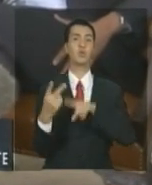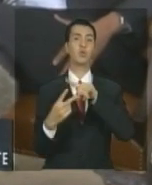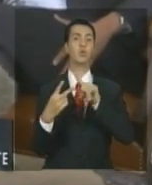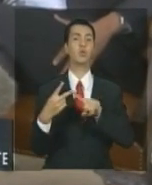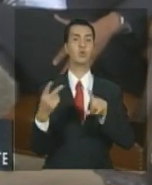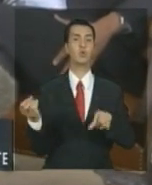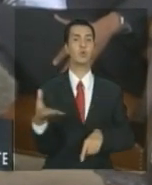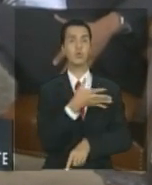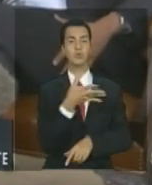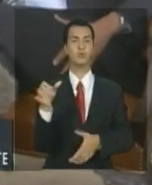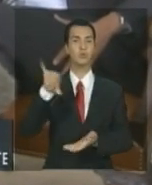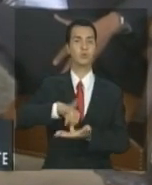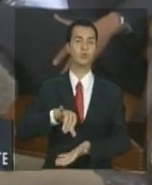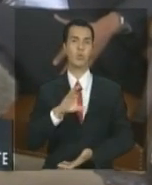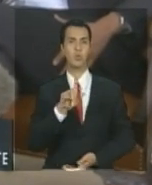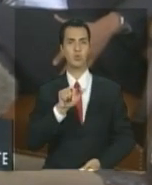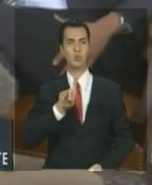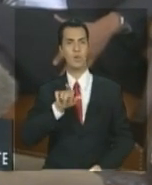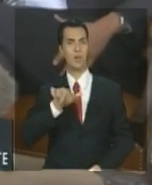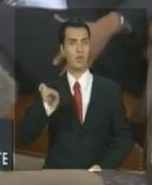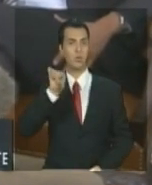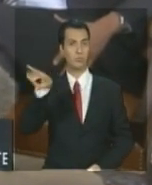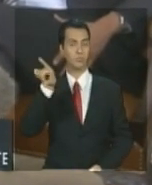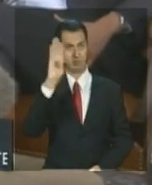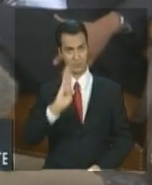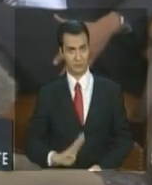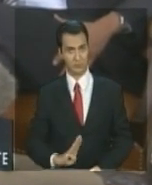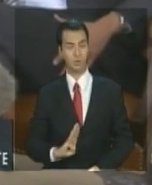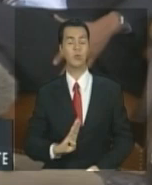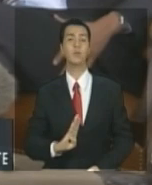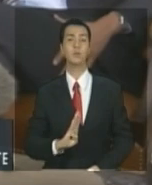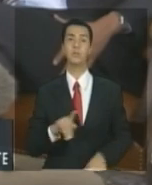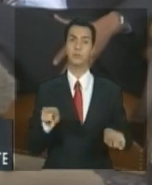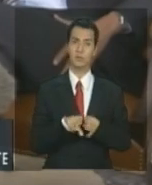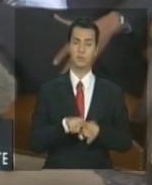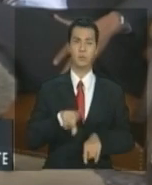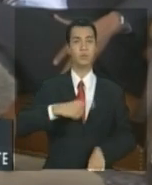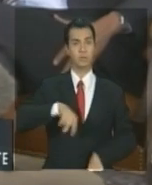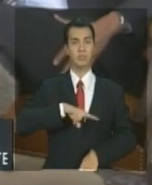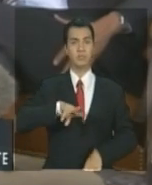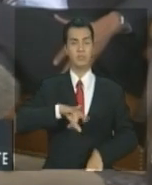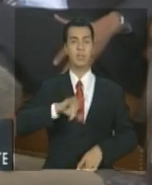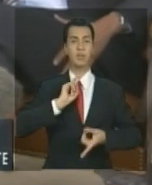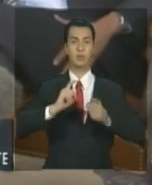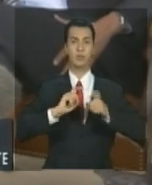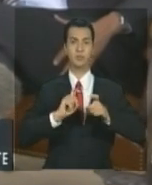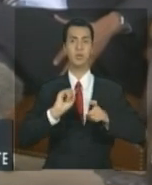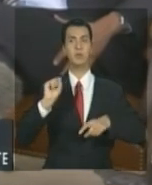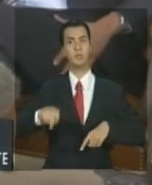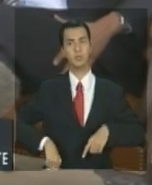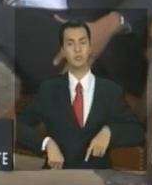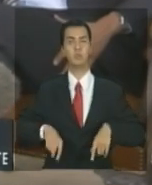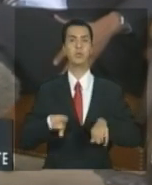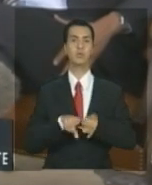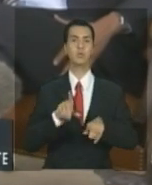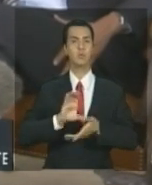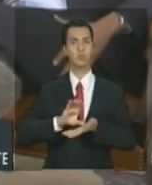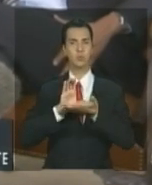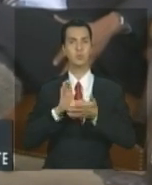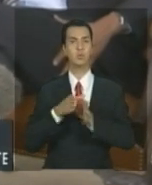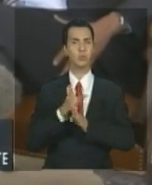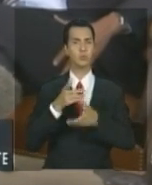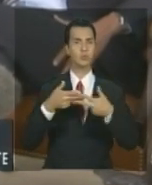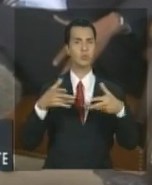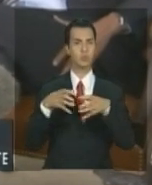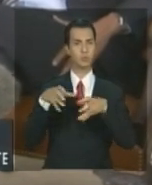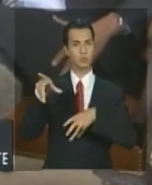líderes empresariais brasileiros e americanos para ouvir as recomendações que eles nos dão em termos de aumentar o comércio, investimento e as relações em